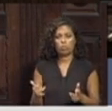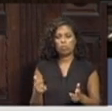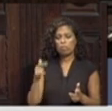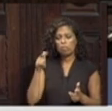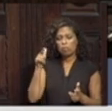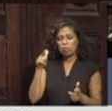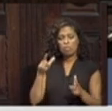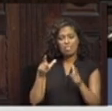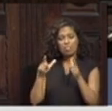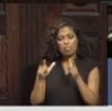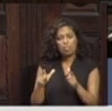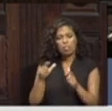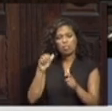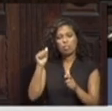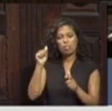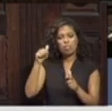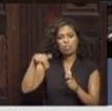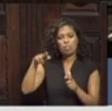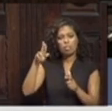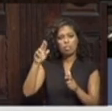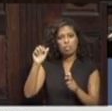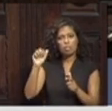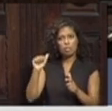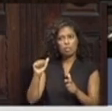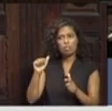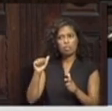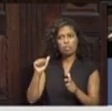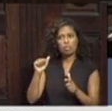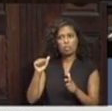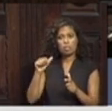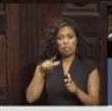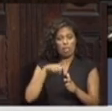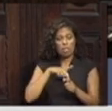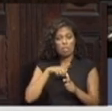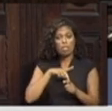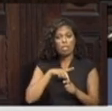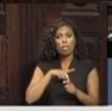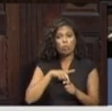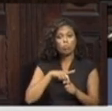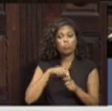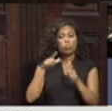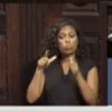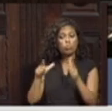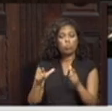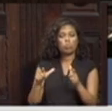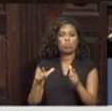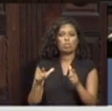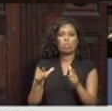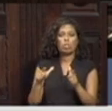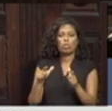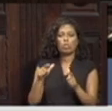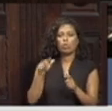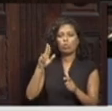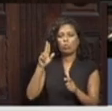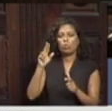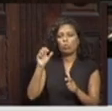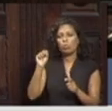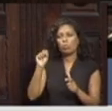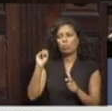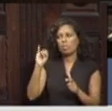há que se ressaltar aqui uma especificidade. Angra dos Reis